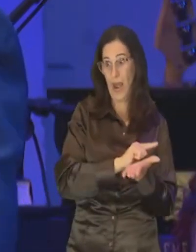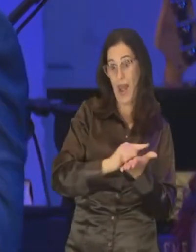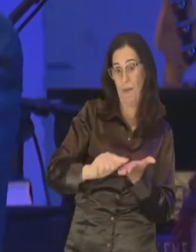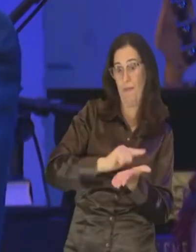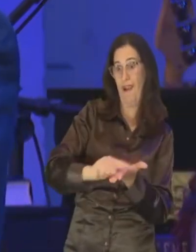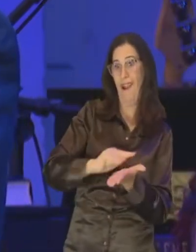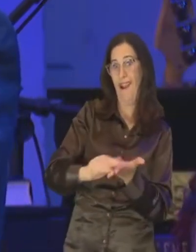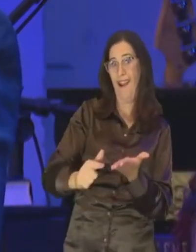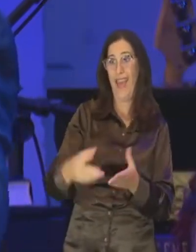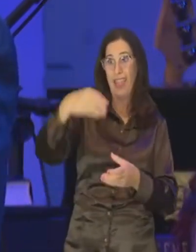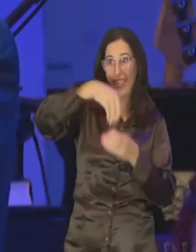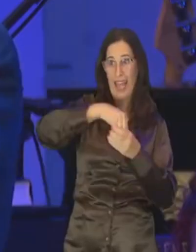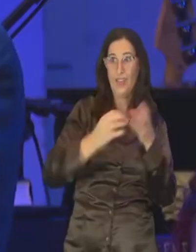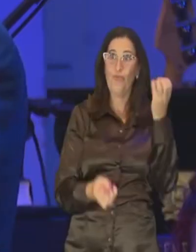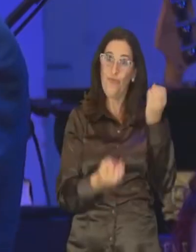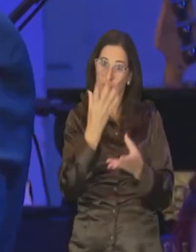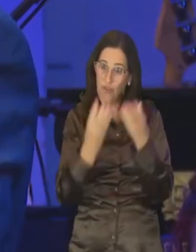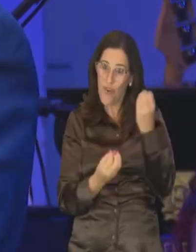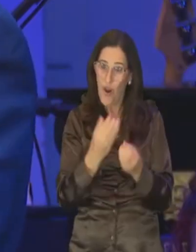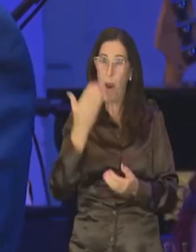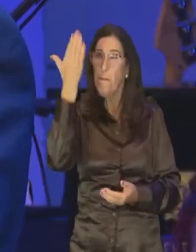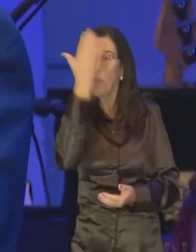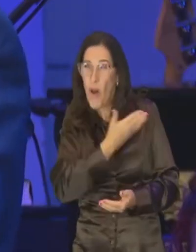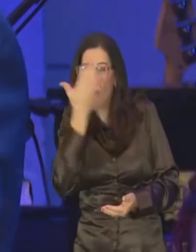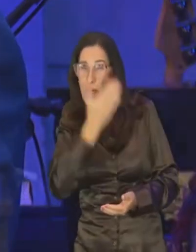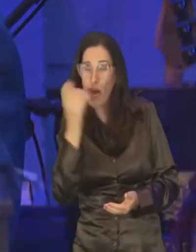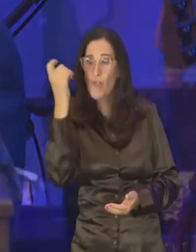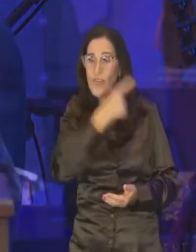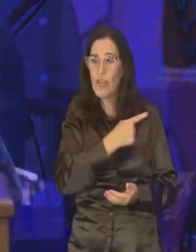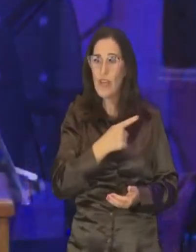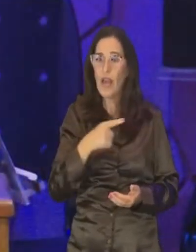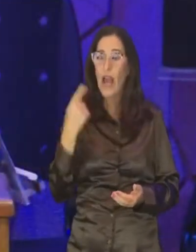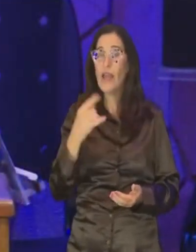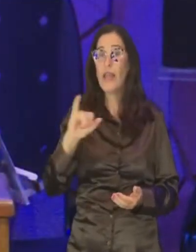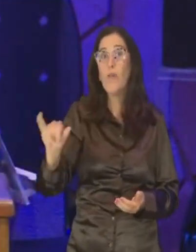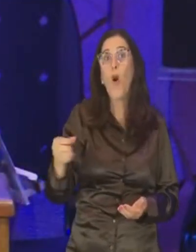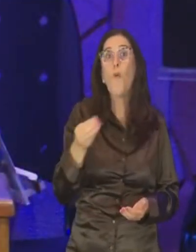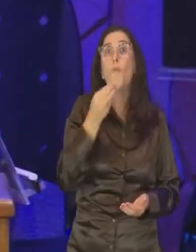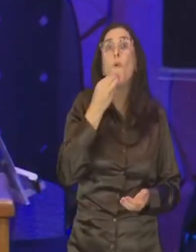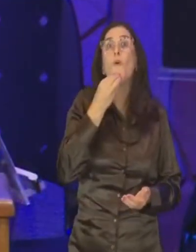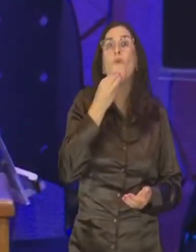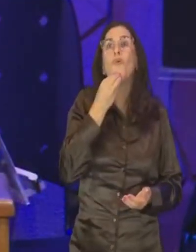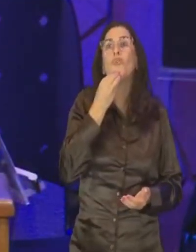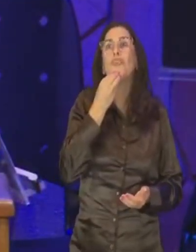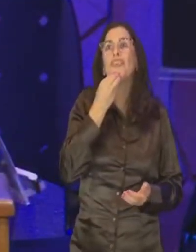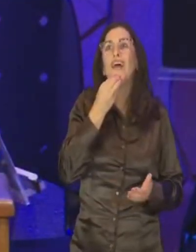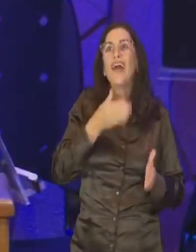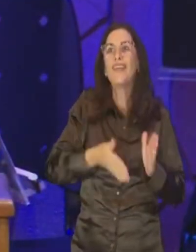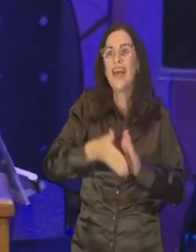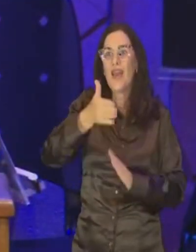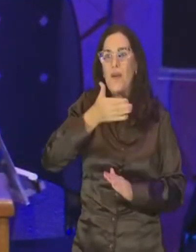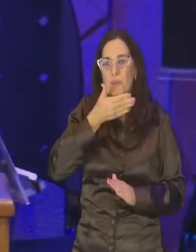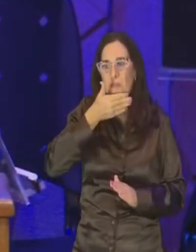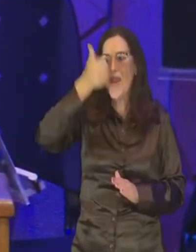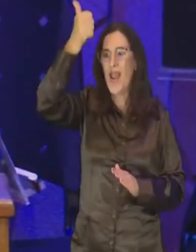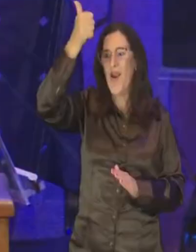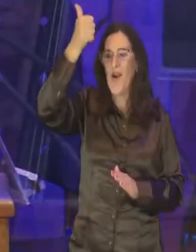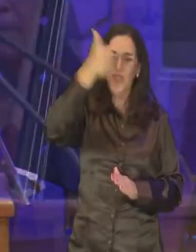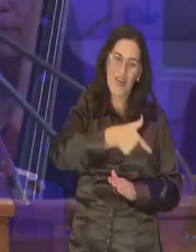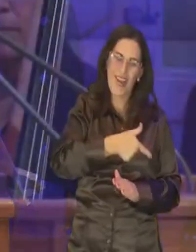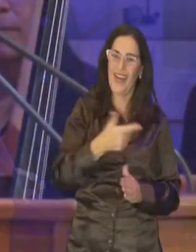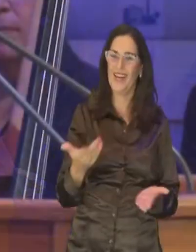E dentro do fogo, junto à provação, é que nós temos a oportunidade de sair do outro lado em um